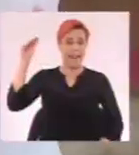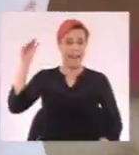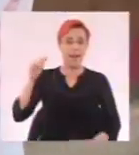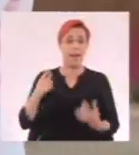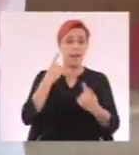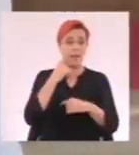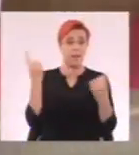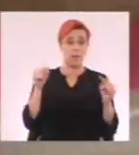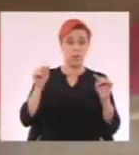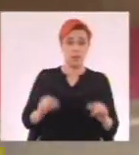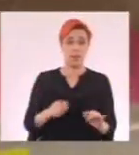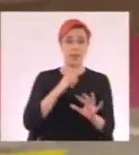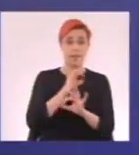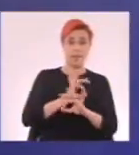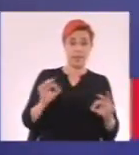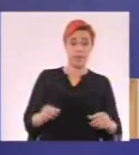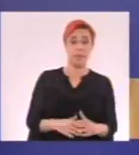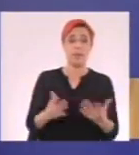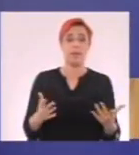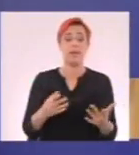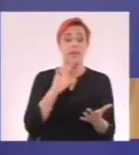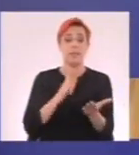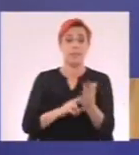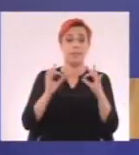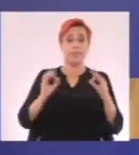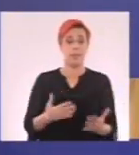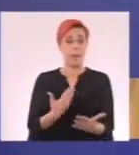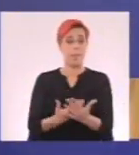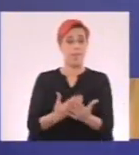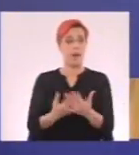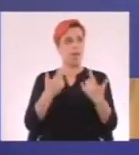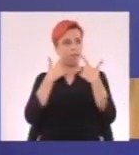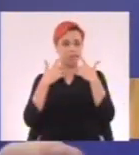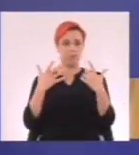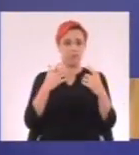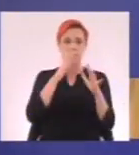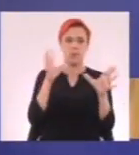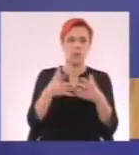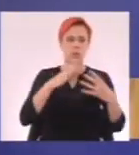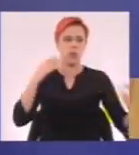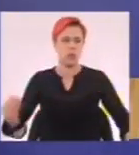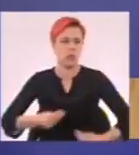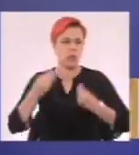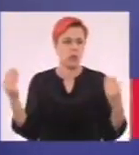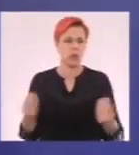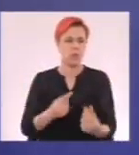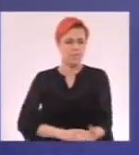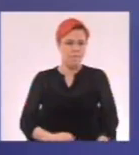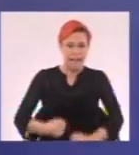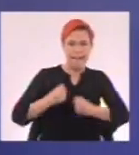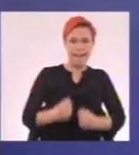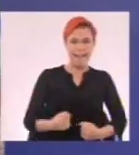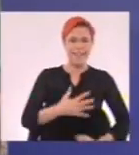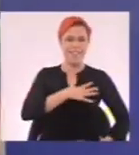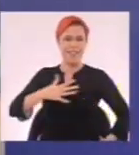vida. O espetáculo é fantástico, é uma verdadeira prova dos novos. Com um elenco jovem, cheio de raça, cheio